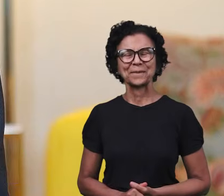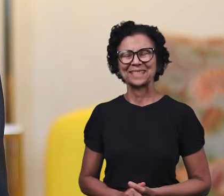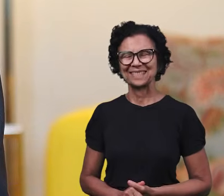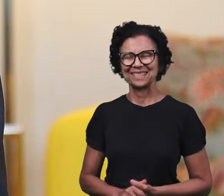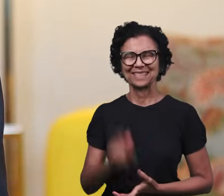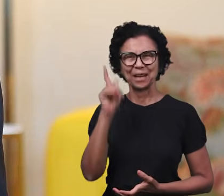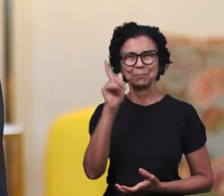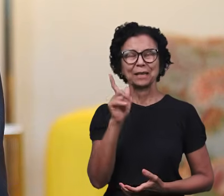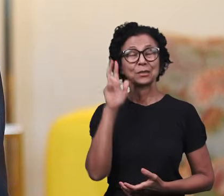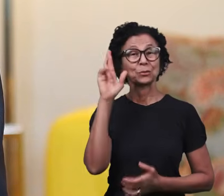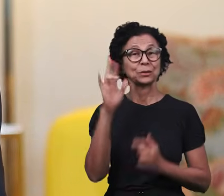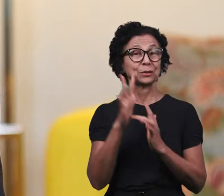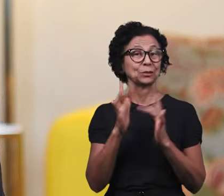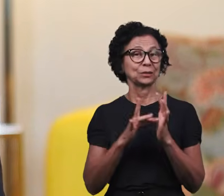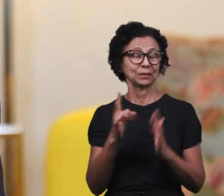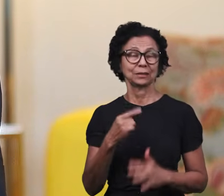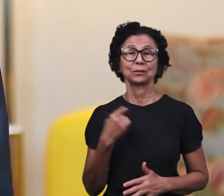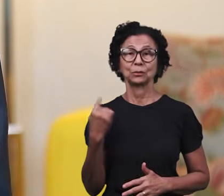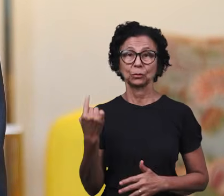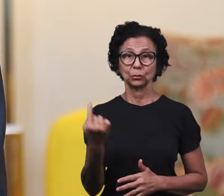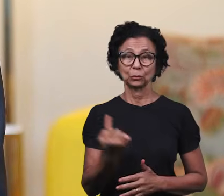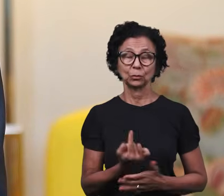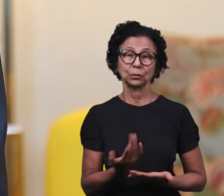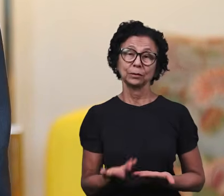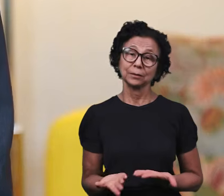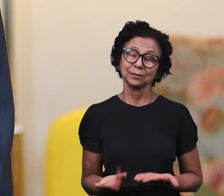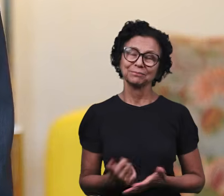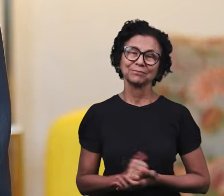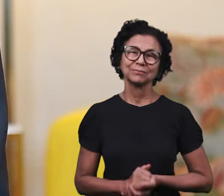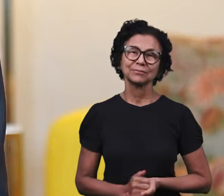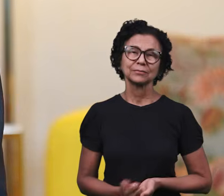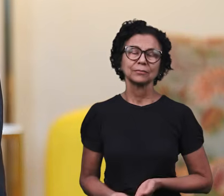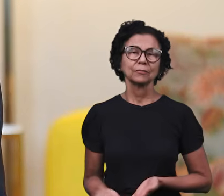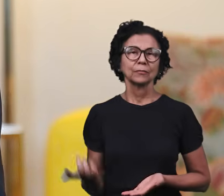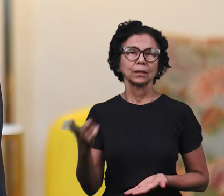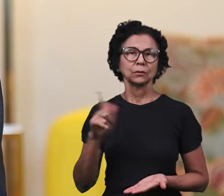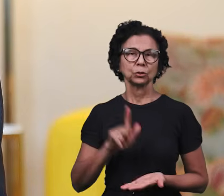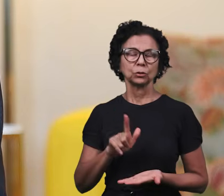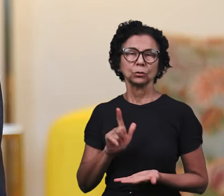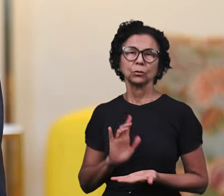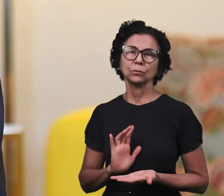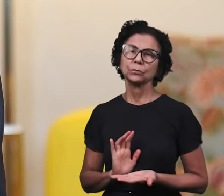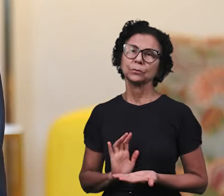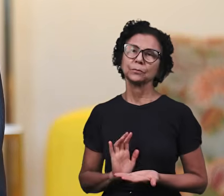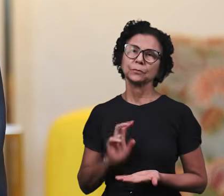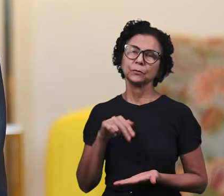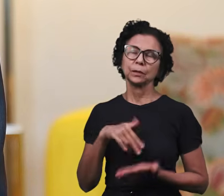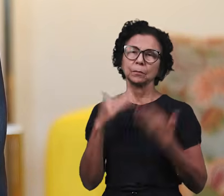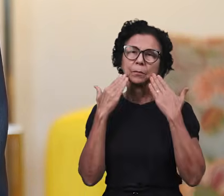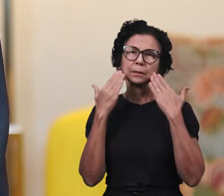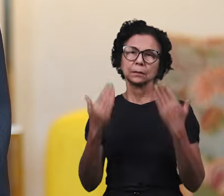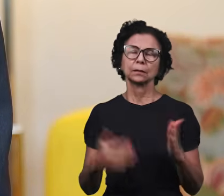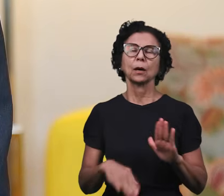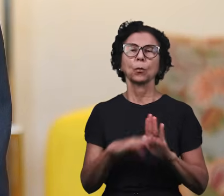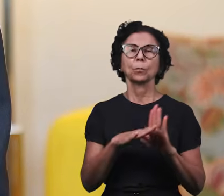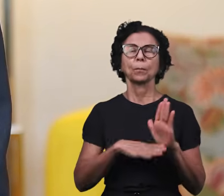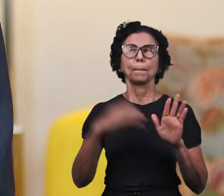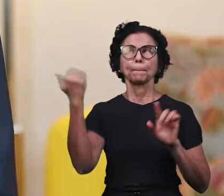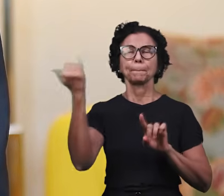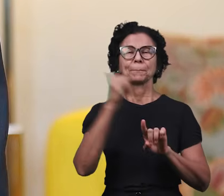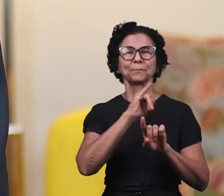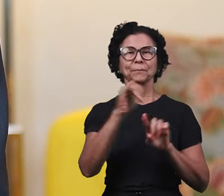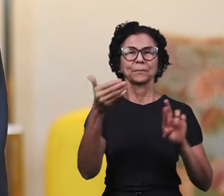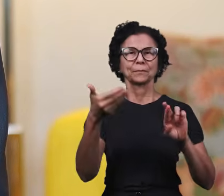Nós saudamos a todos com a paz do Senhor Jesus. Estamos aqui mais uma vez nesse programa Profecias Bíblicas. Você é muito